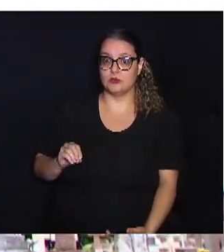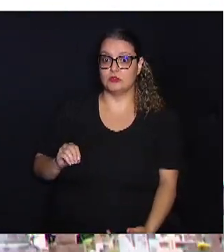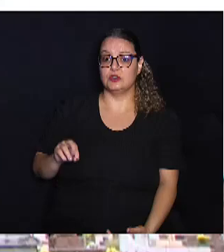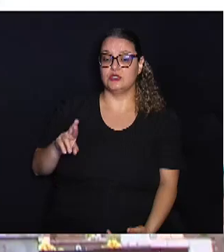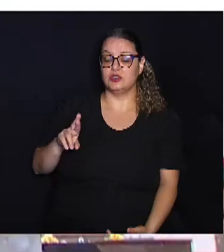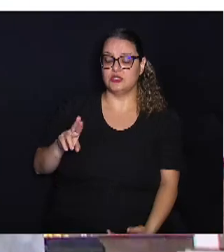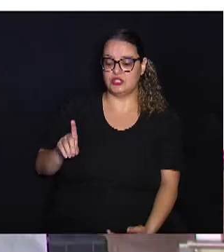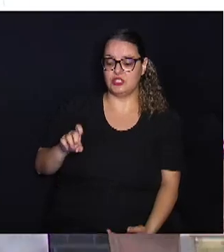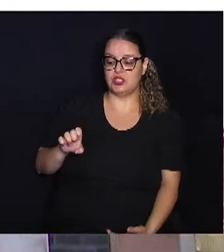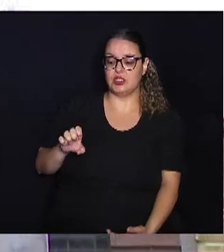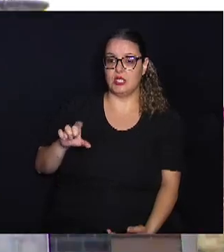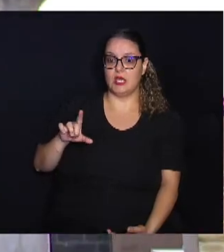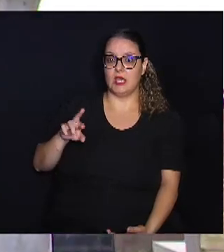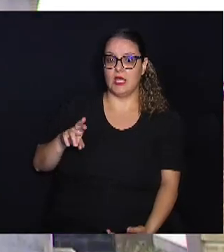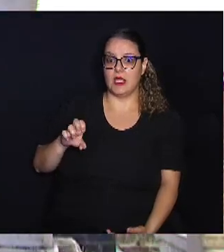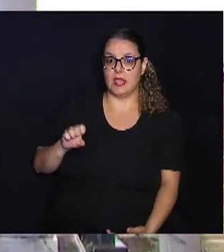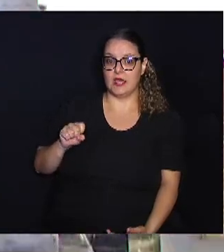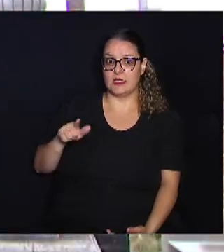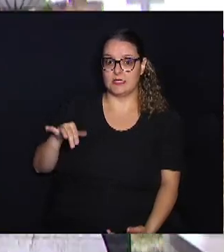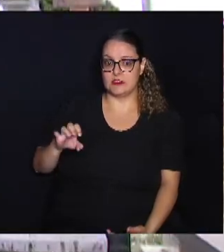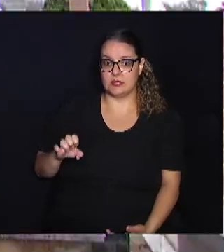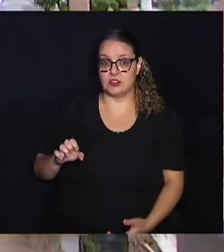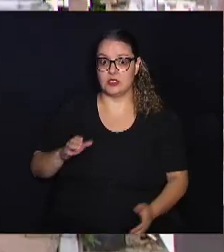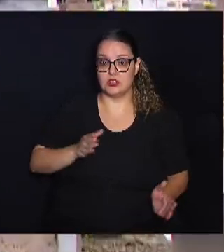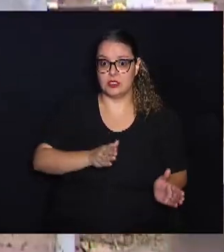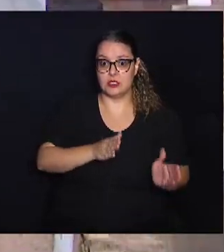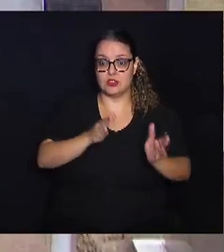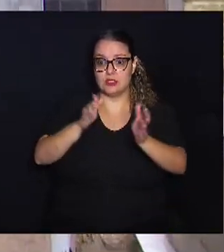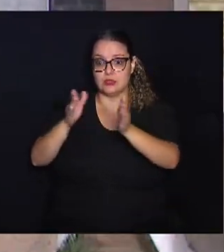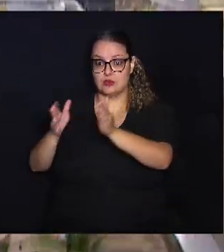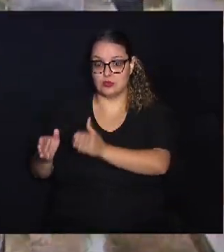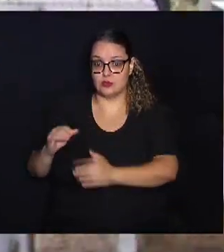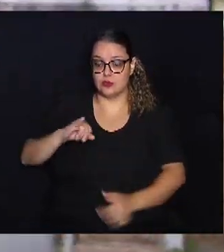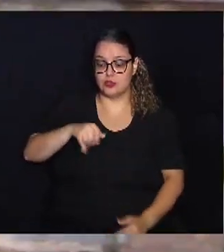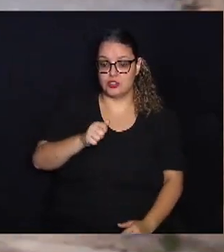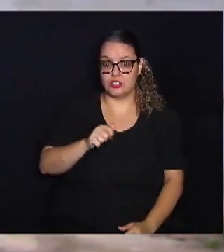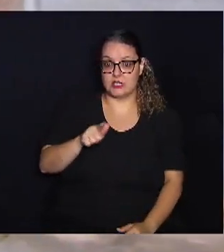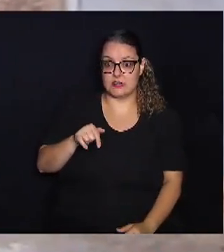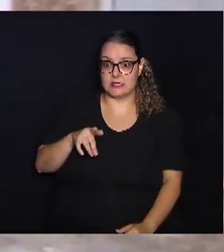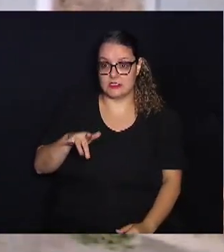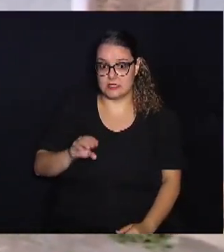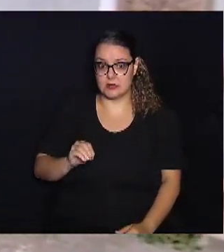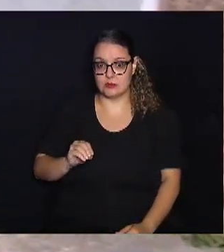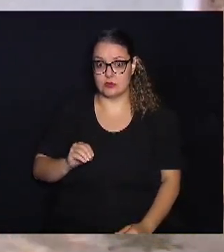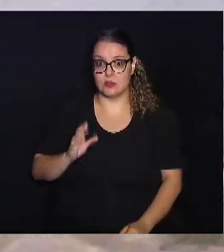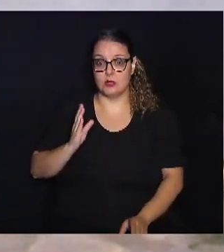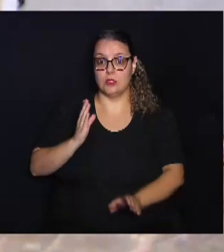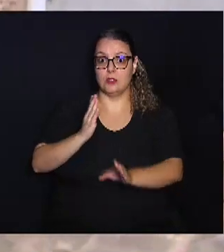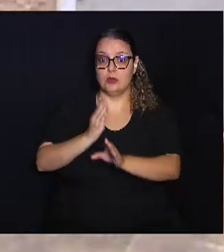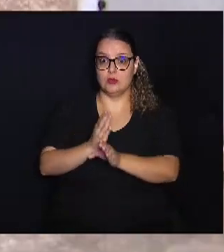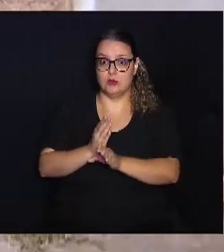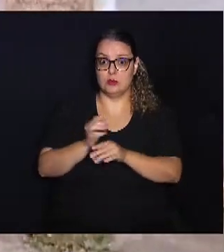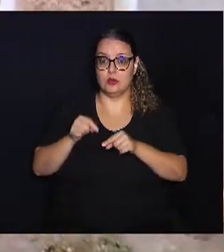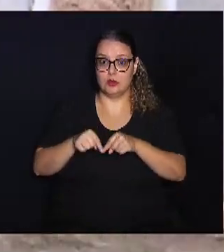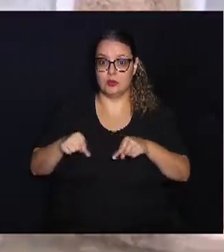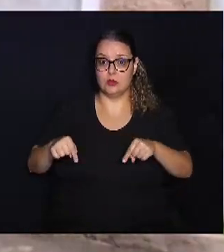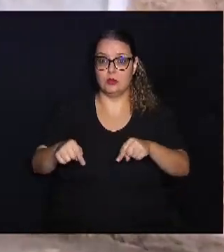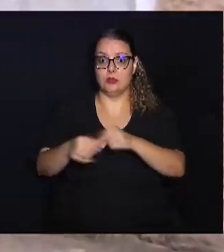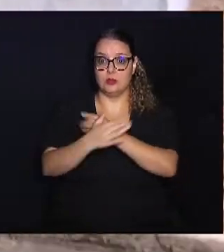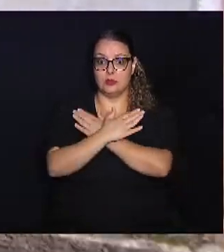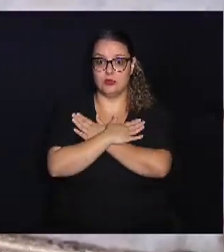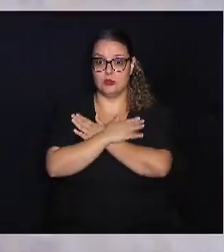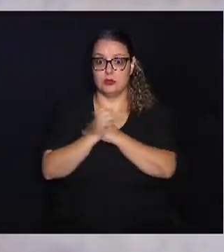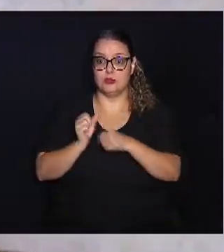Geraldo de Resende, e logo ao lado desse jazigo do Barão, nós encontramos então o túmulo do